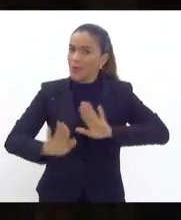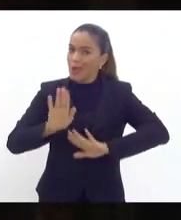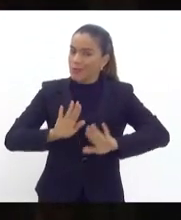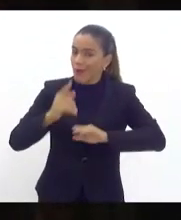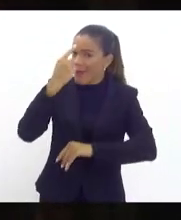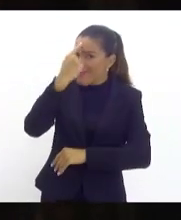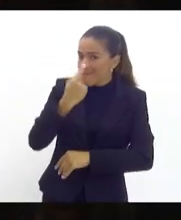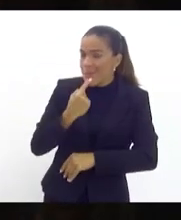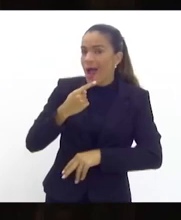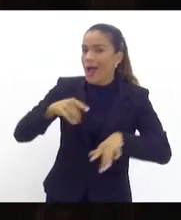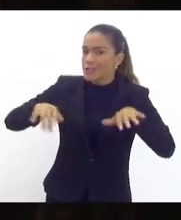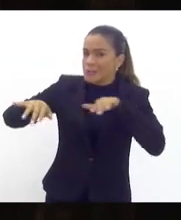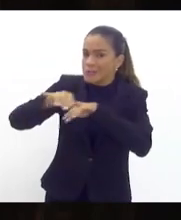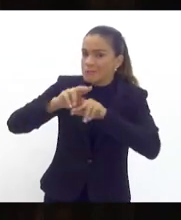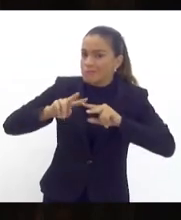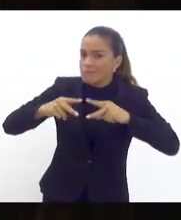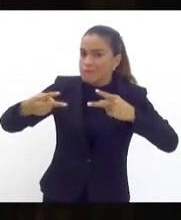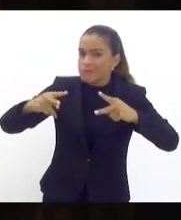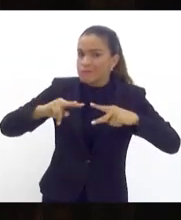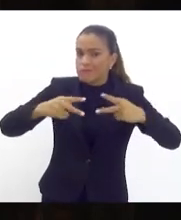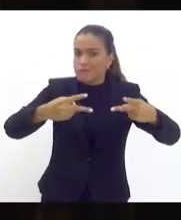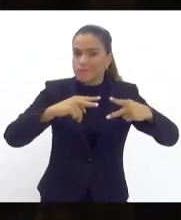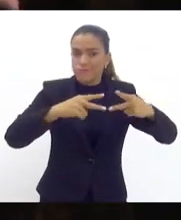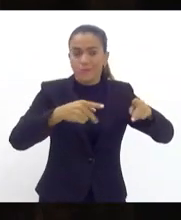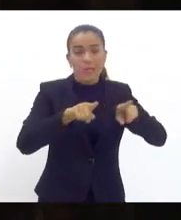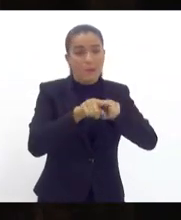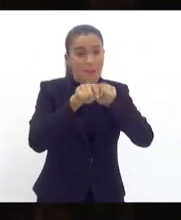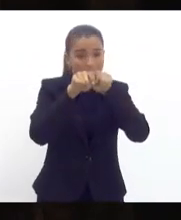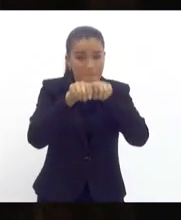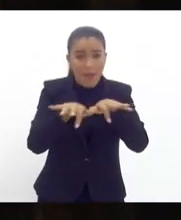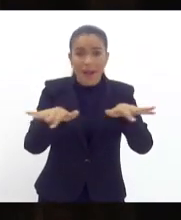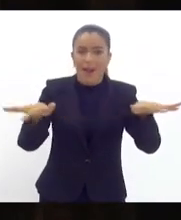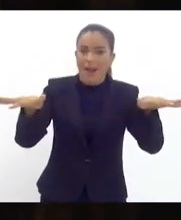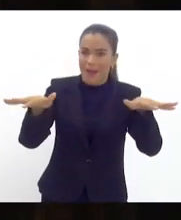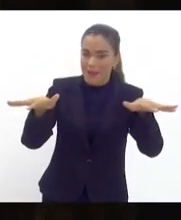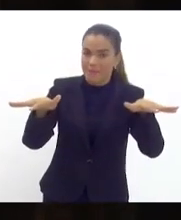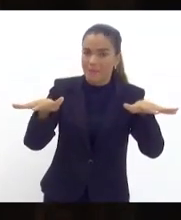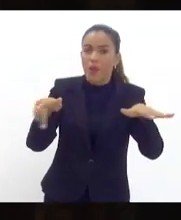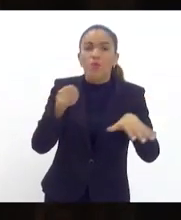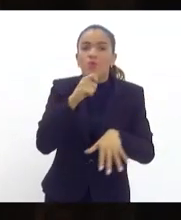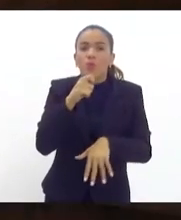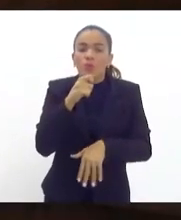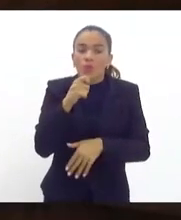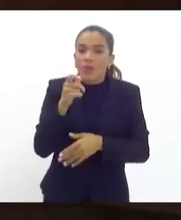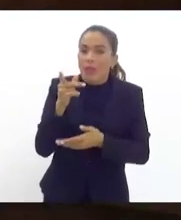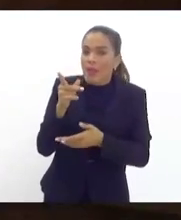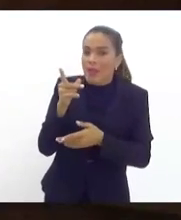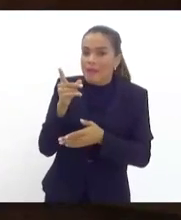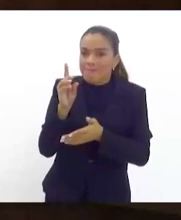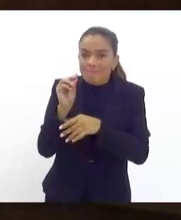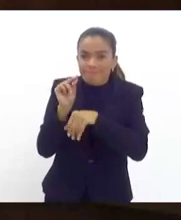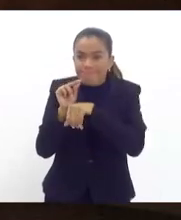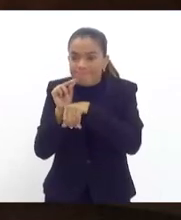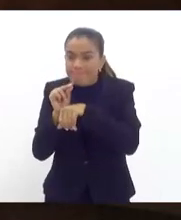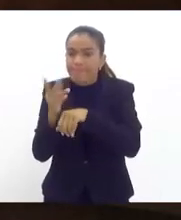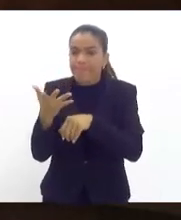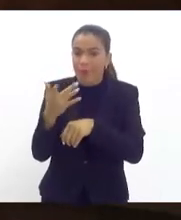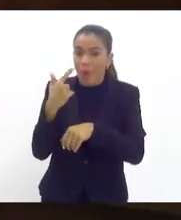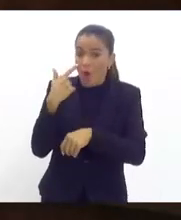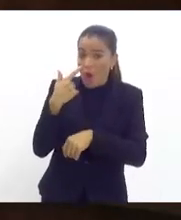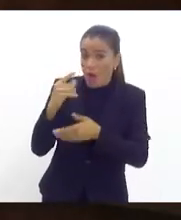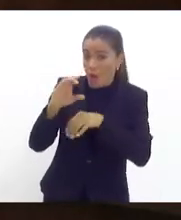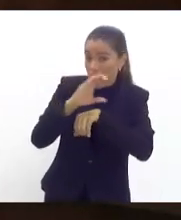essas imagens que circulam e principalmente nessa disseminação entendeu sem o mínimo de cuidado chequem com seus conselhos